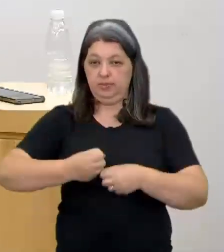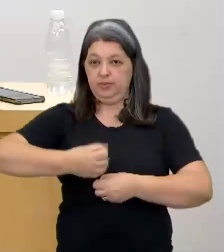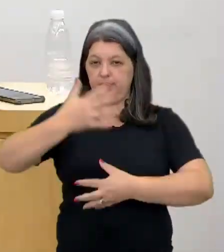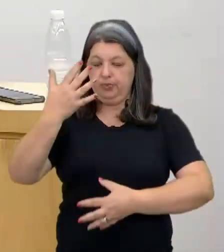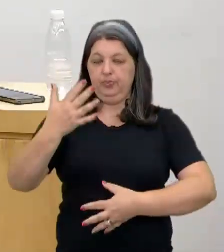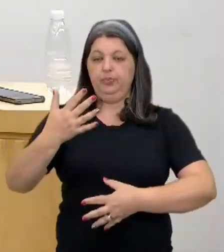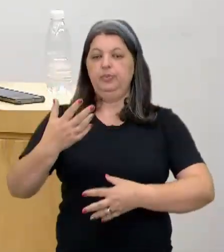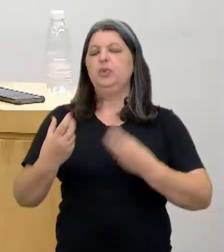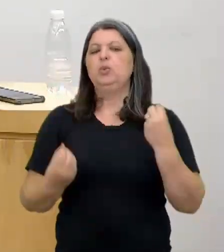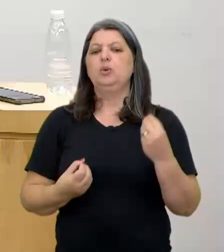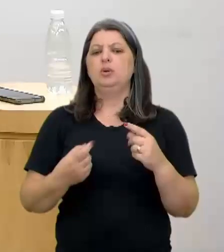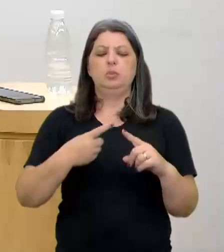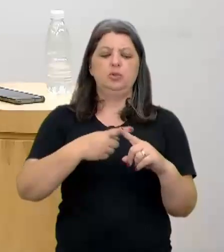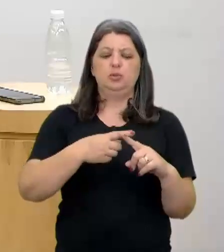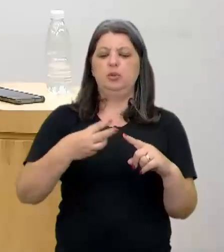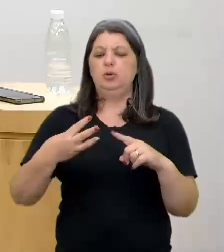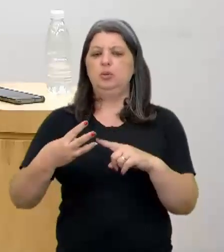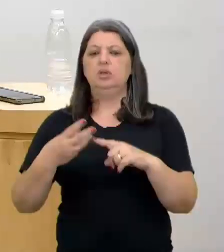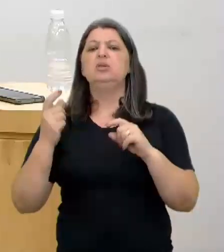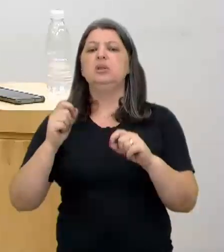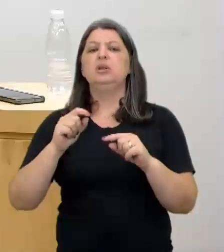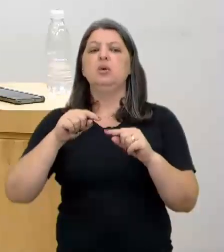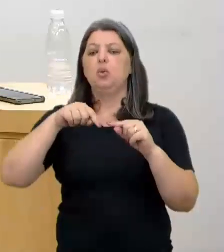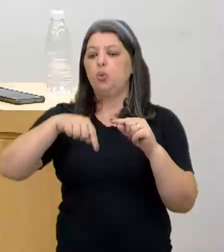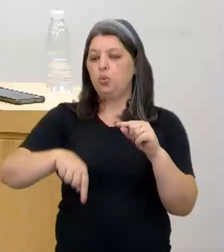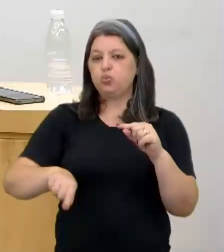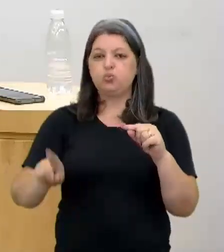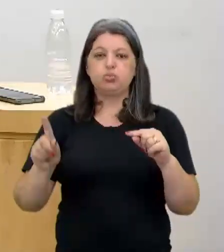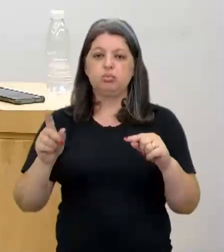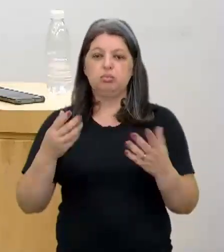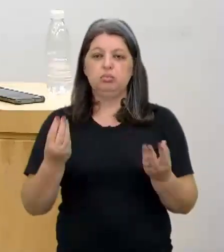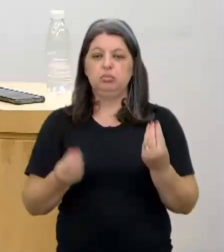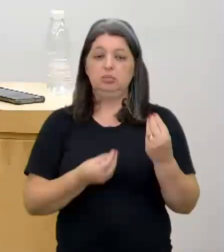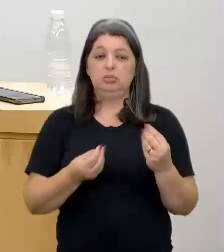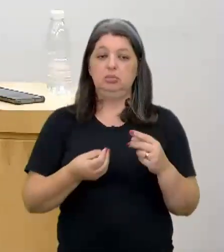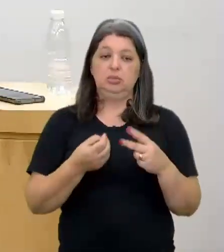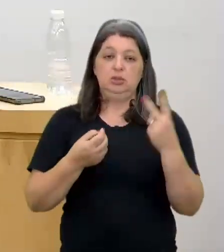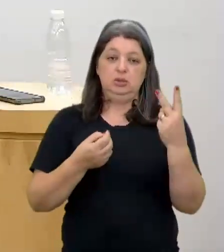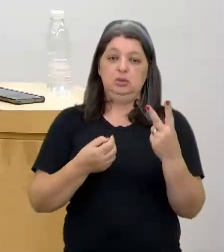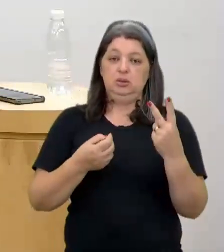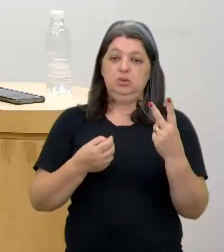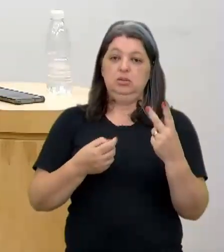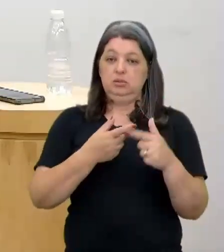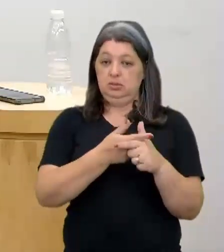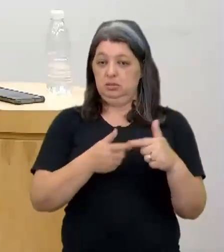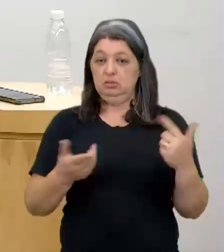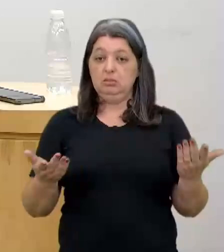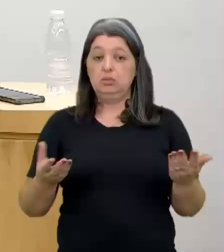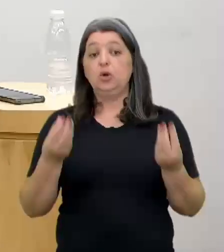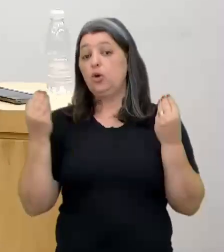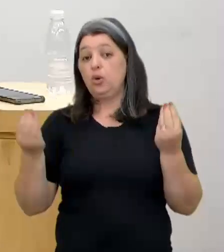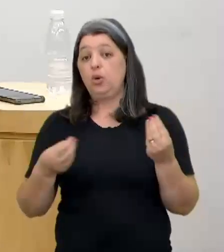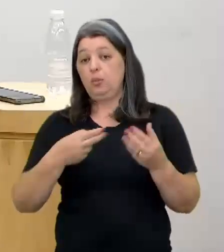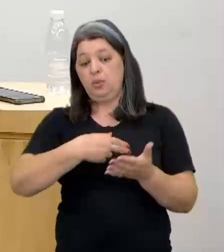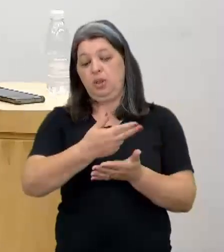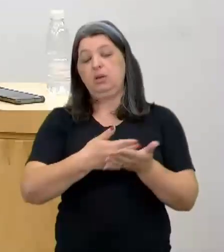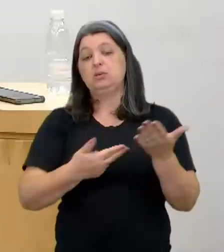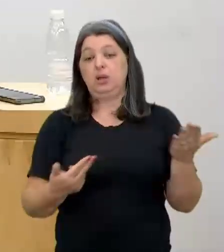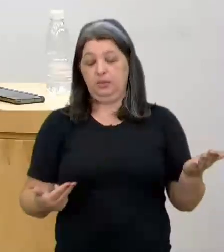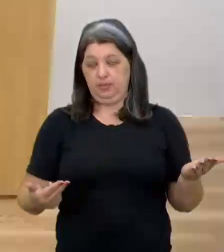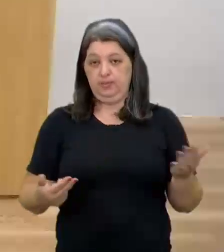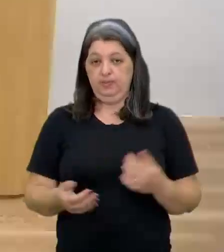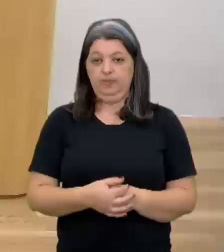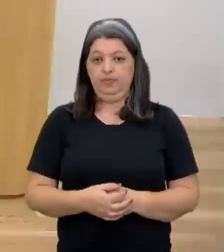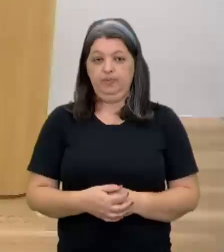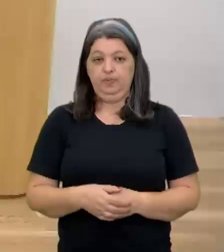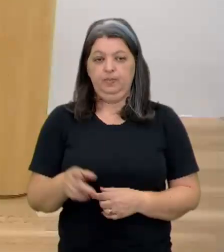chat. Quando multiplicou por 3, até onde ela foi? E quando dividiu por 2, até onde ela foi? Como que fica esse desenho, tá bom? Professora